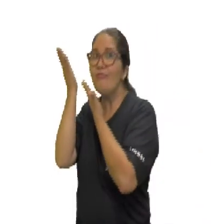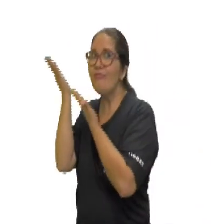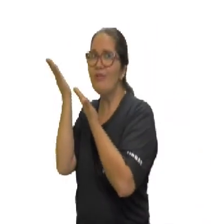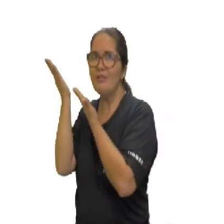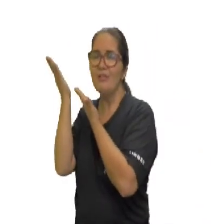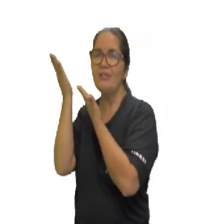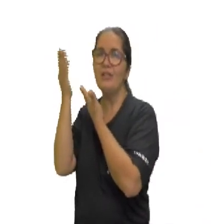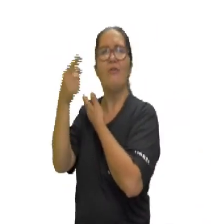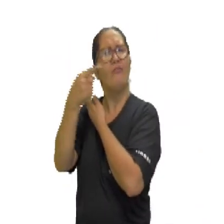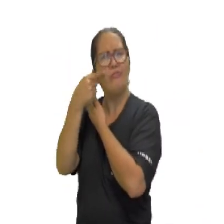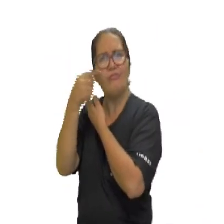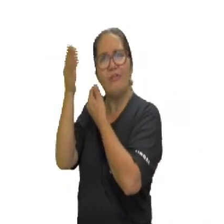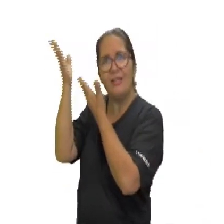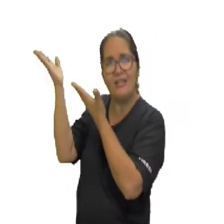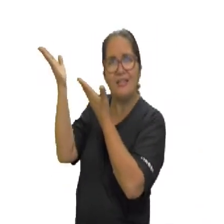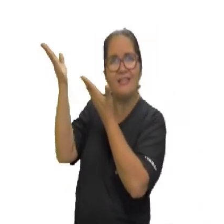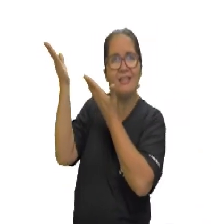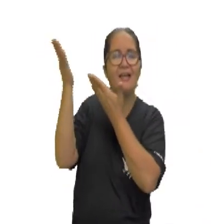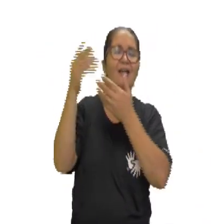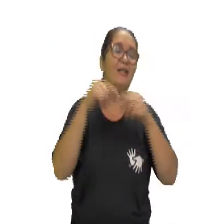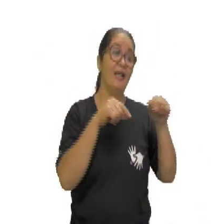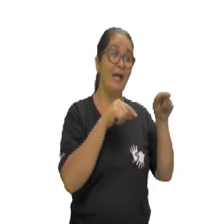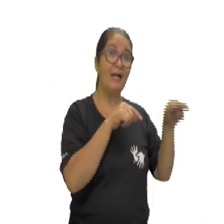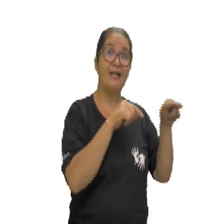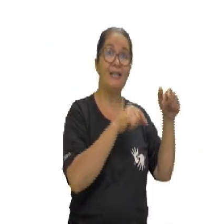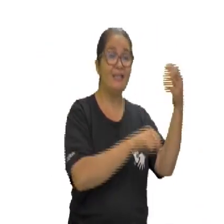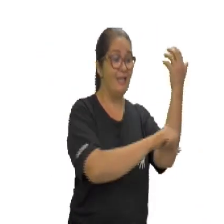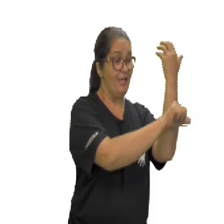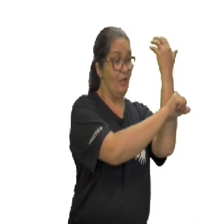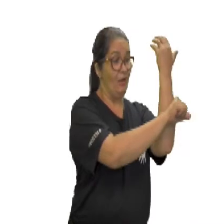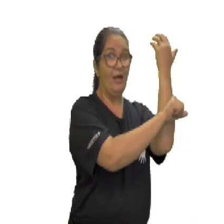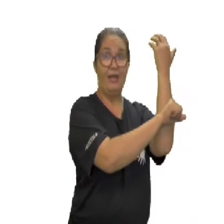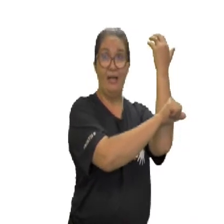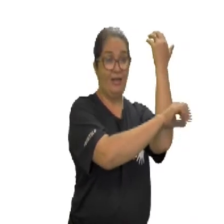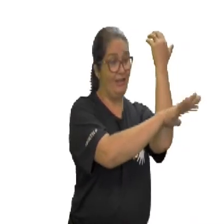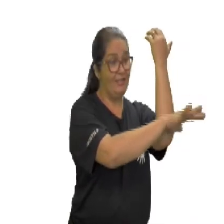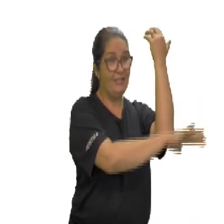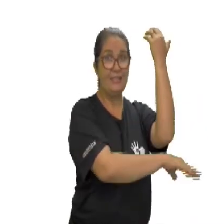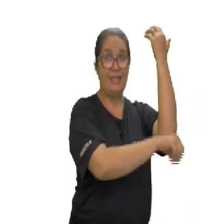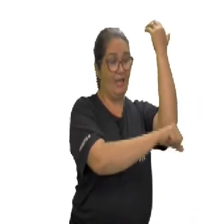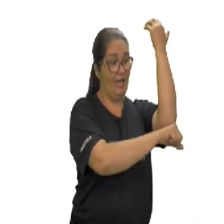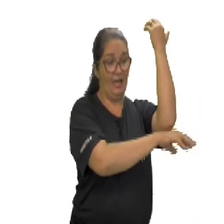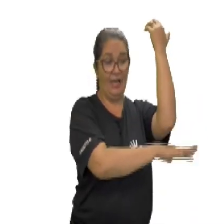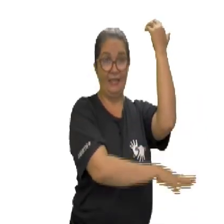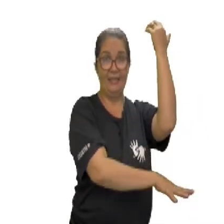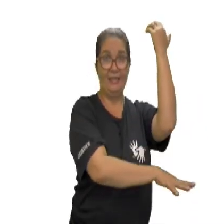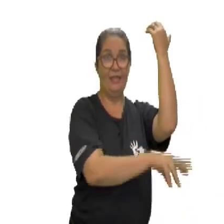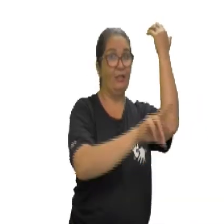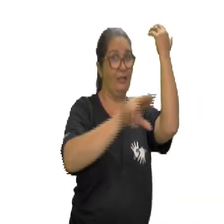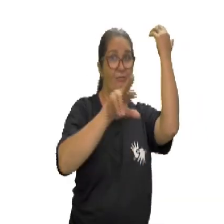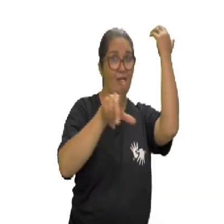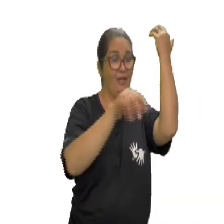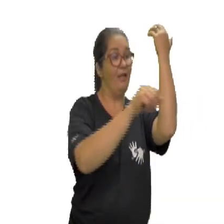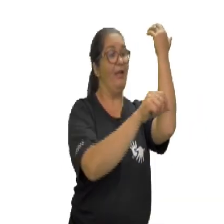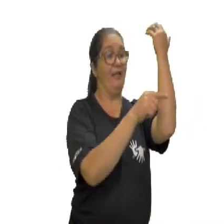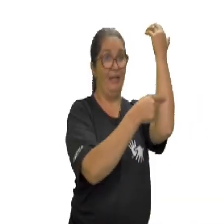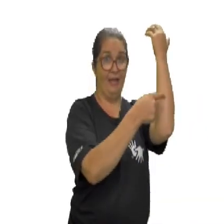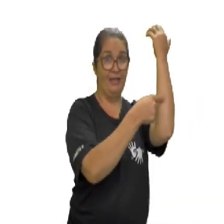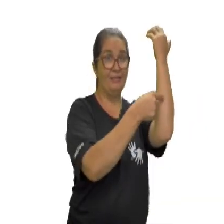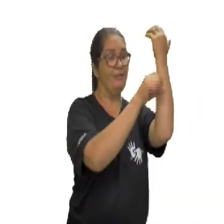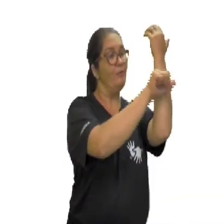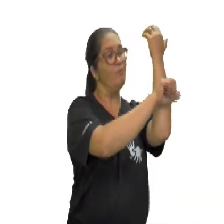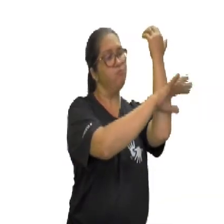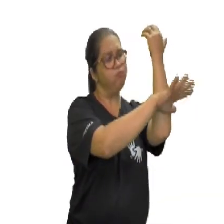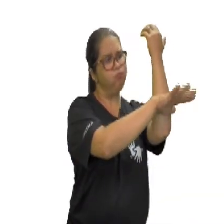àquela parte com água, de onde ela retira todos os seus nutrientes para formar aquela vegetação. E